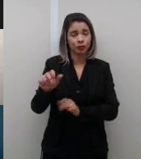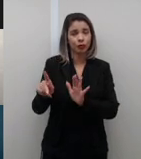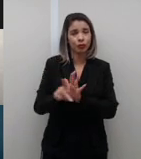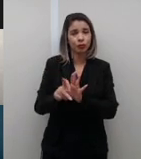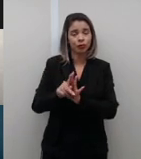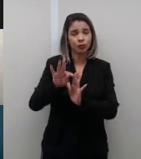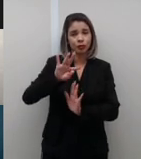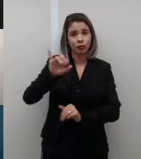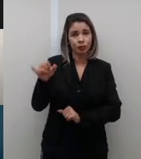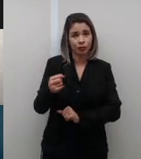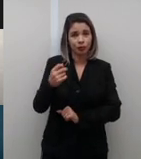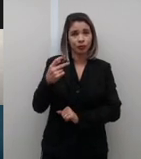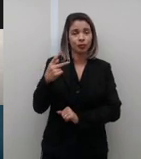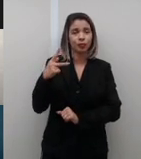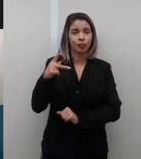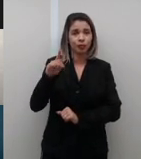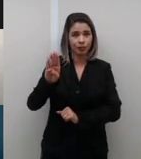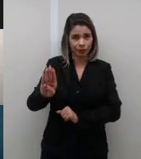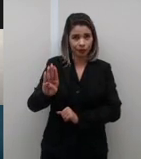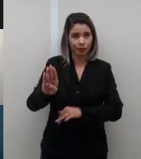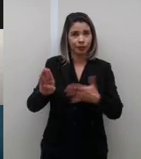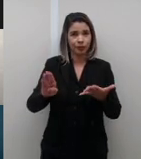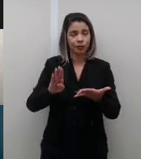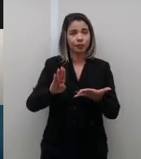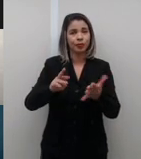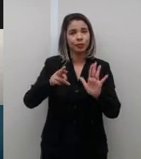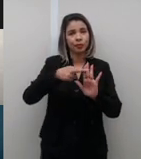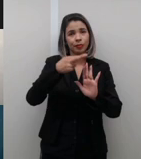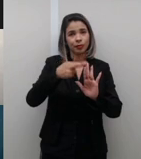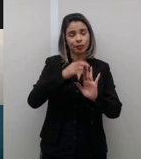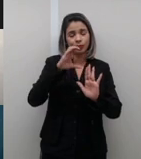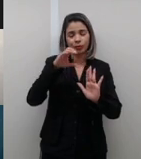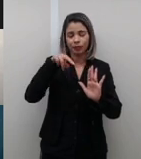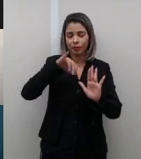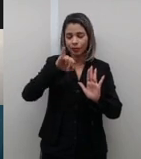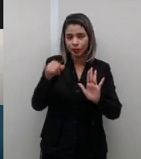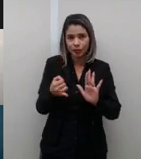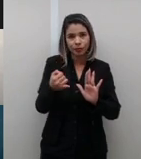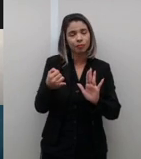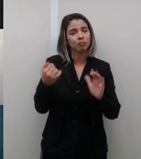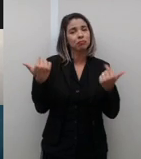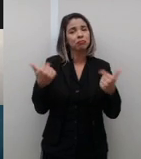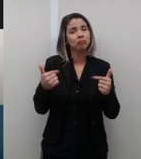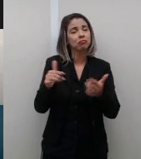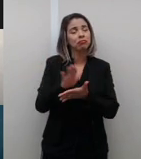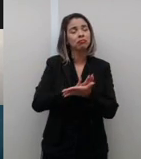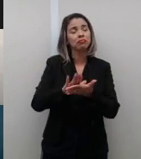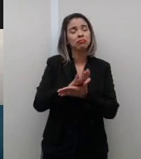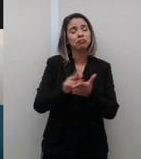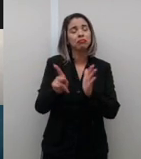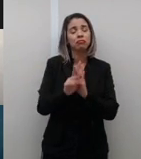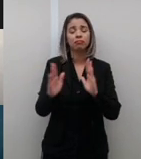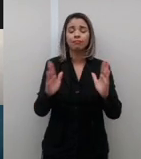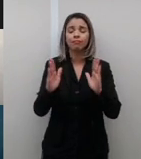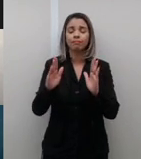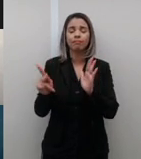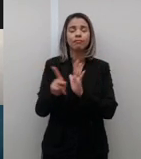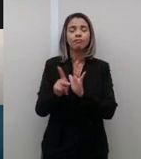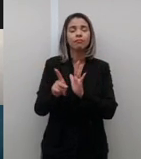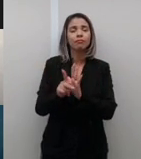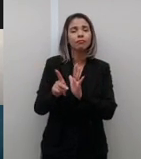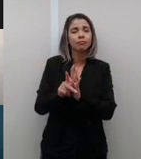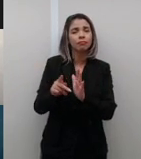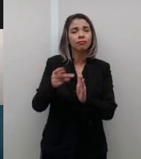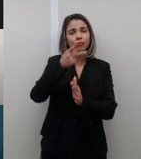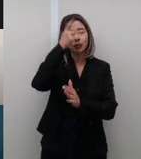porquanto a resolução CNJ 81, de 2009, nada determinou quanto ao prazo para aquisição de títulos pelos candidatos,